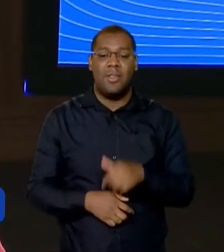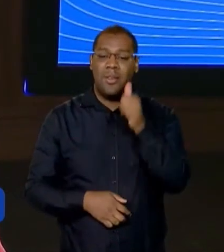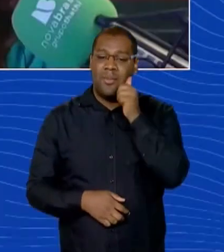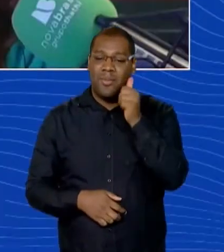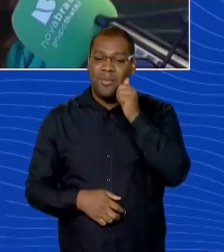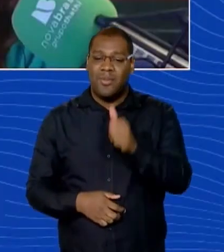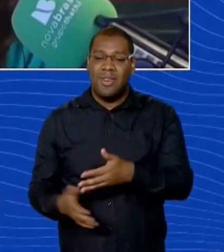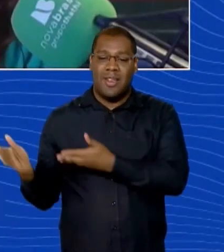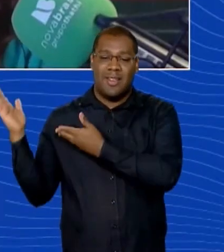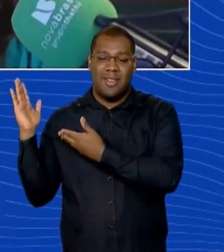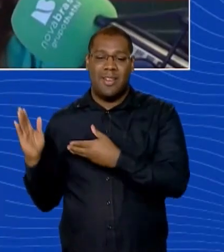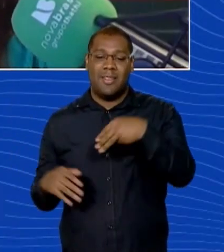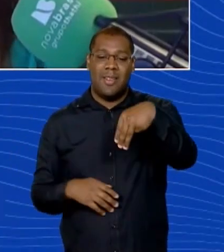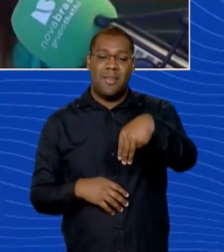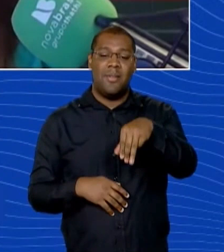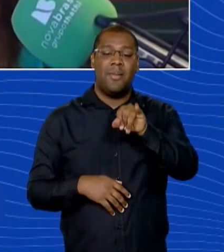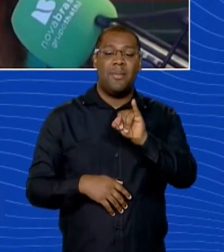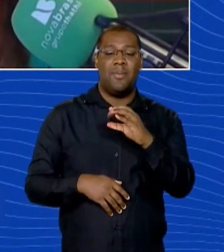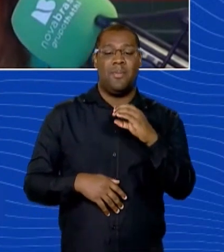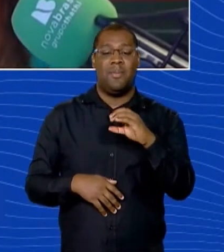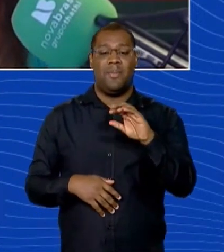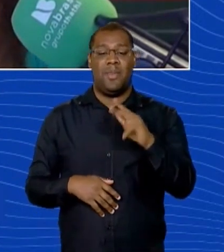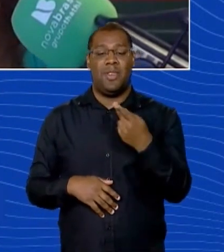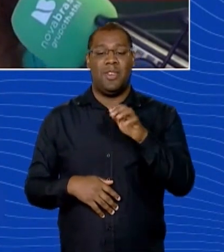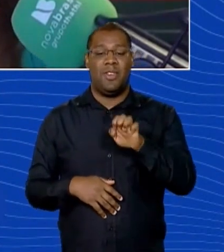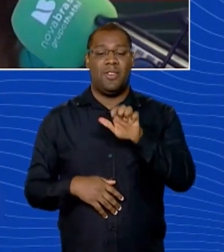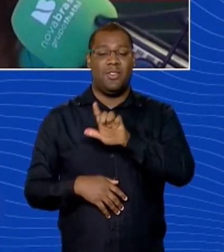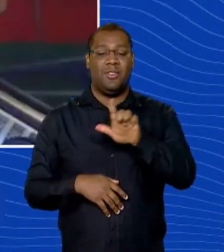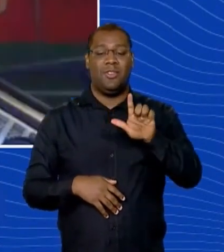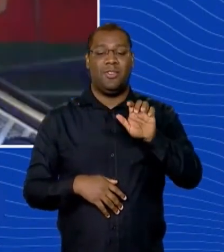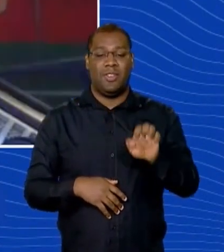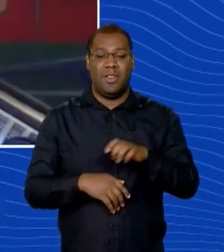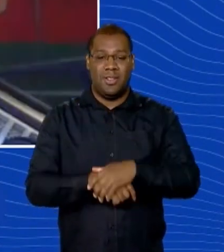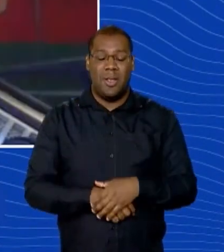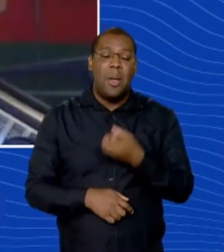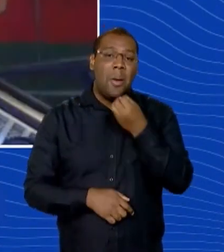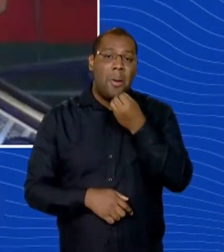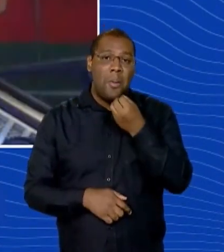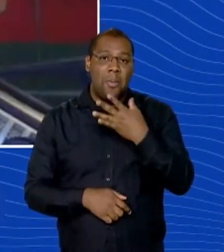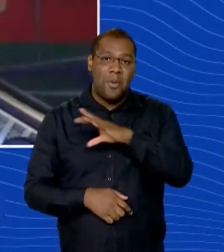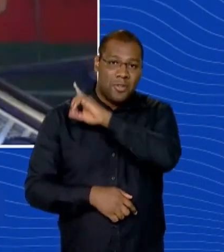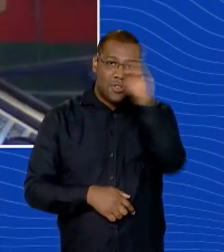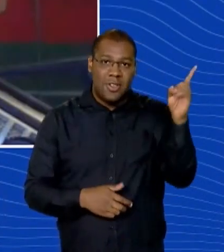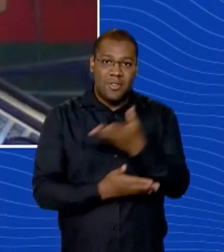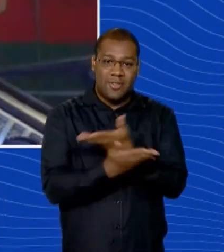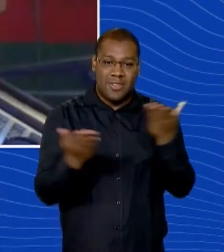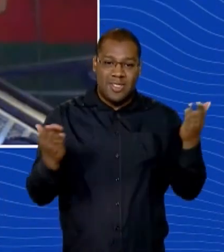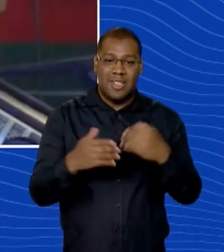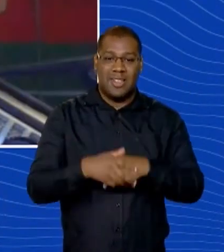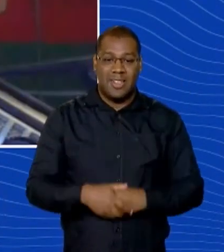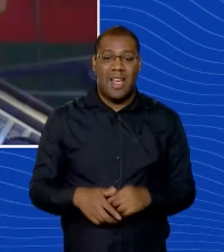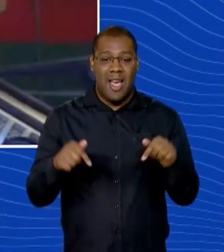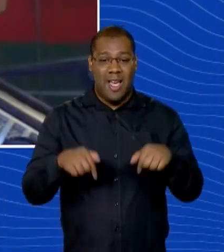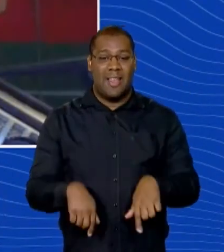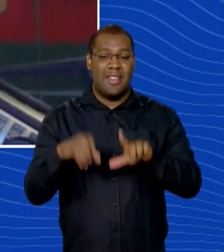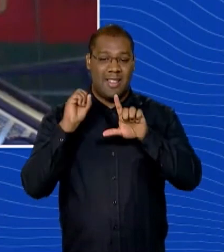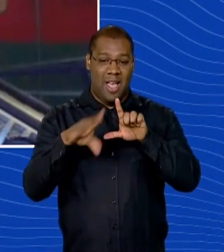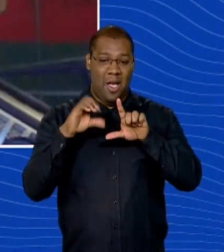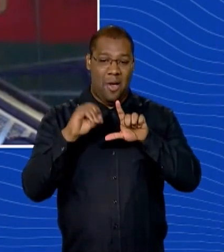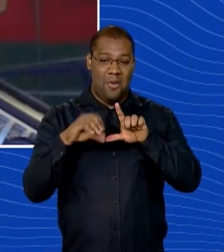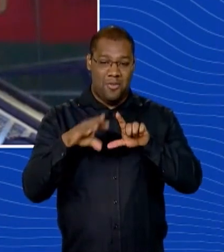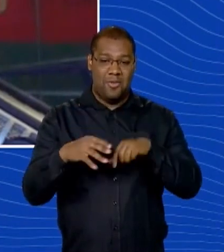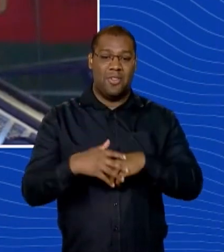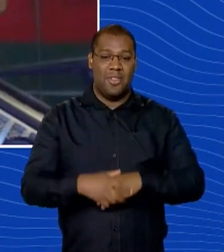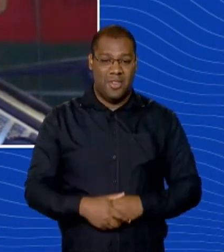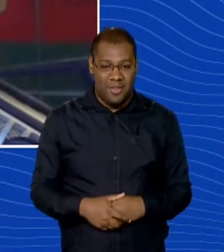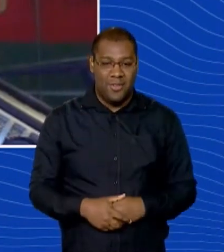dia para você bom dia Karine Bom dia presidente também a gente tá ao vivo transmitindo também aqui na rede